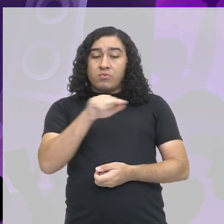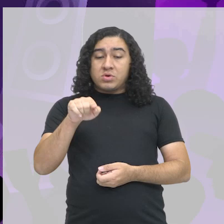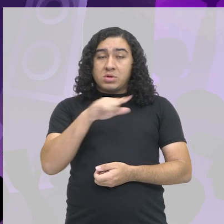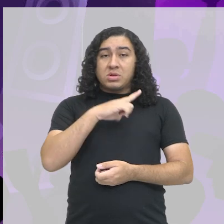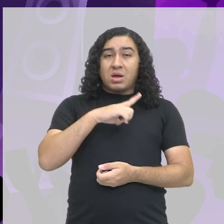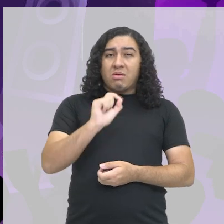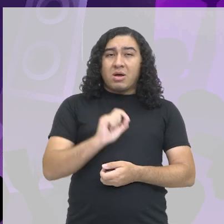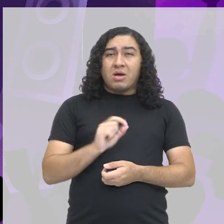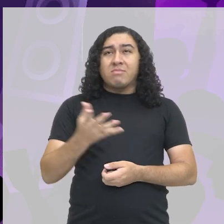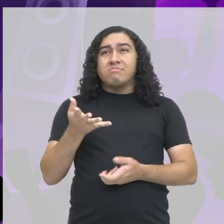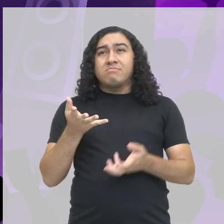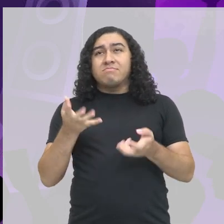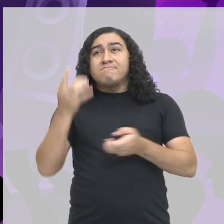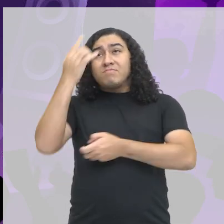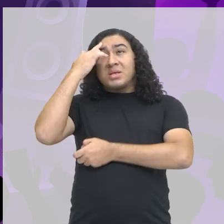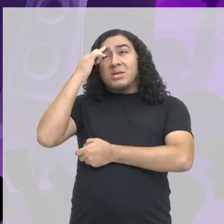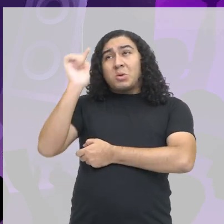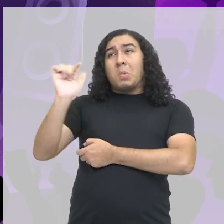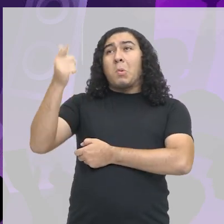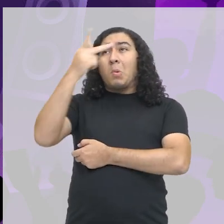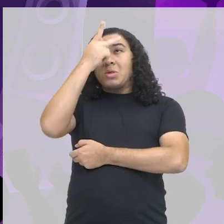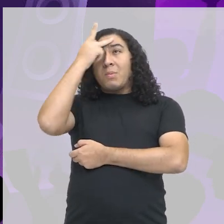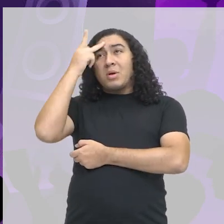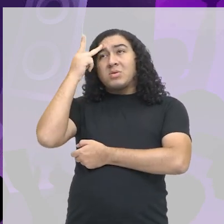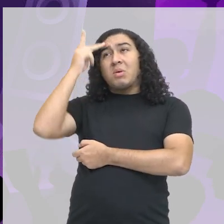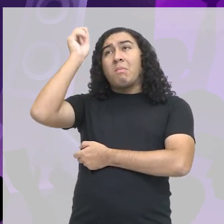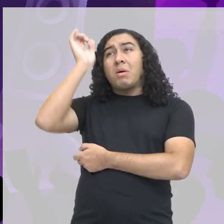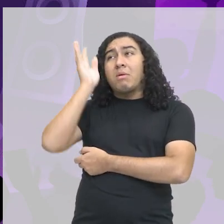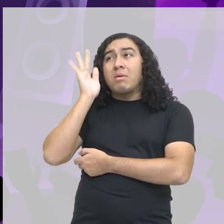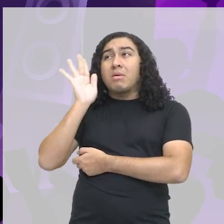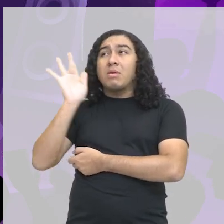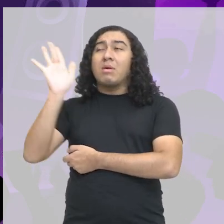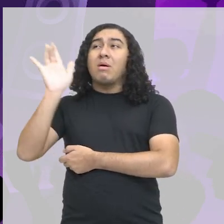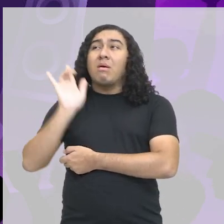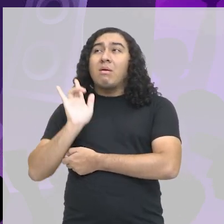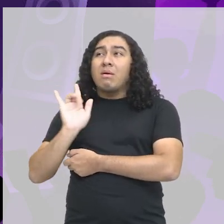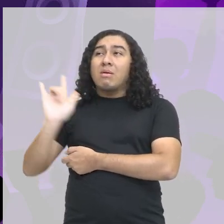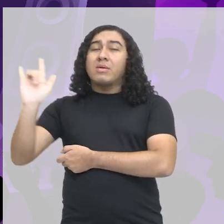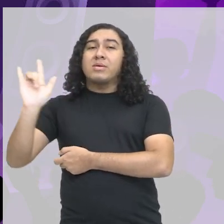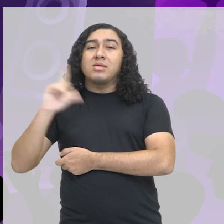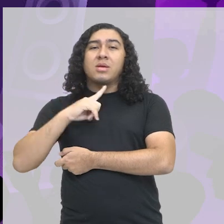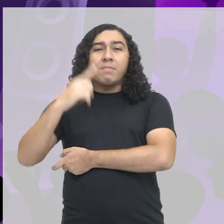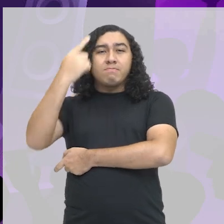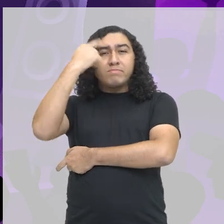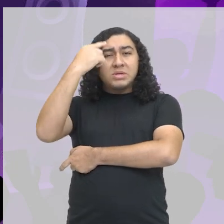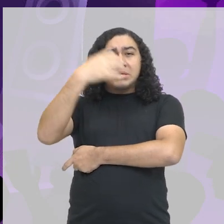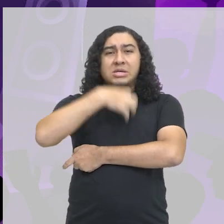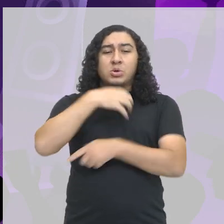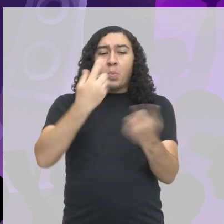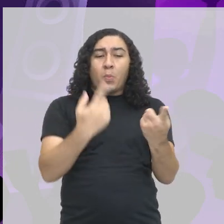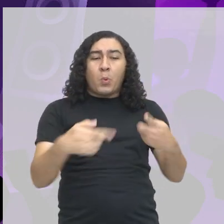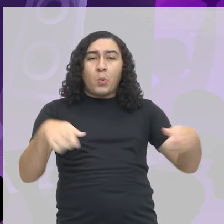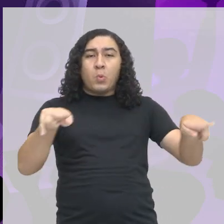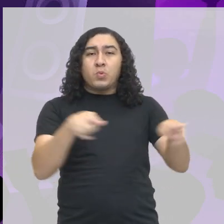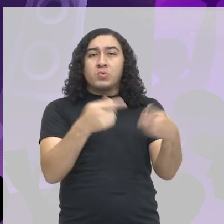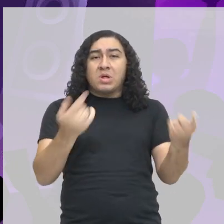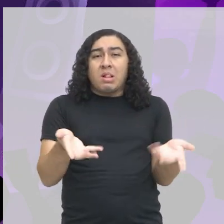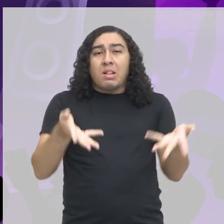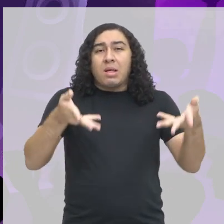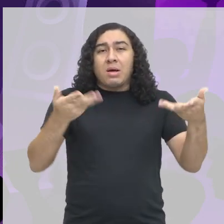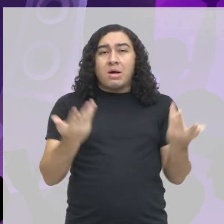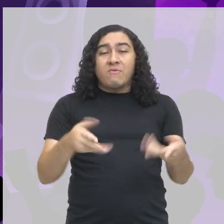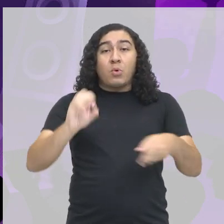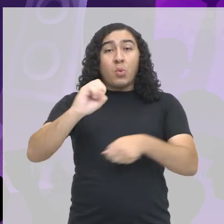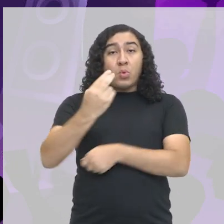está apaixonado, você gosta de ouvir aquelas músicas românticas? Ou será se você é